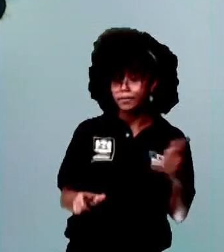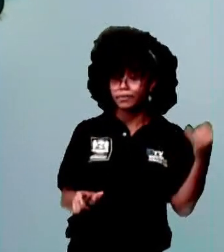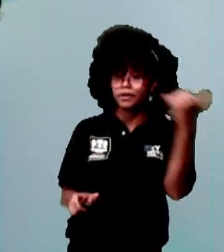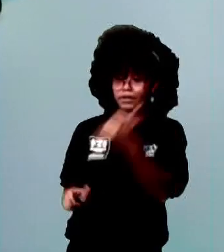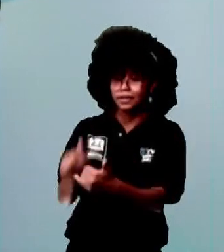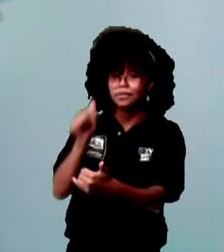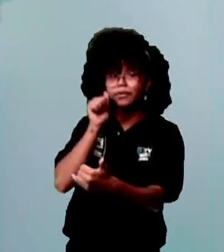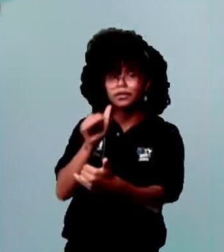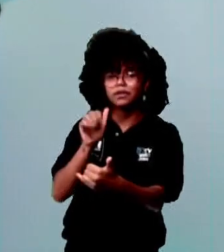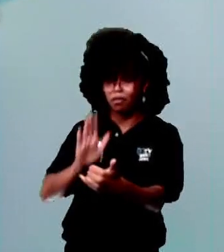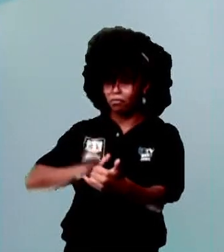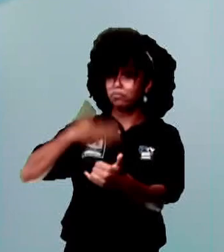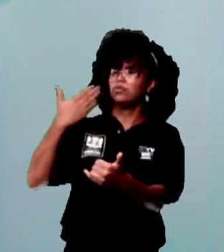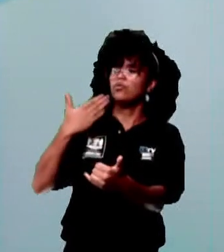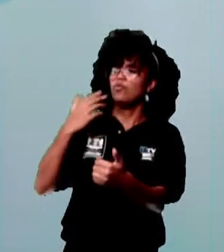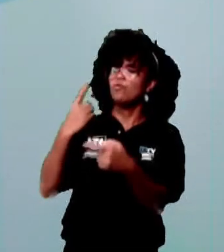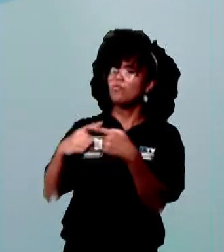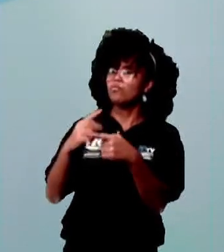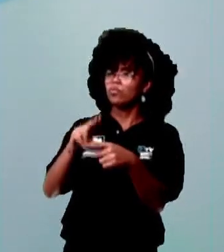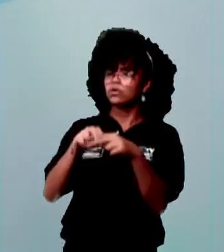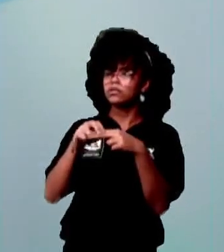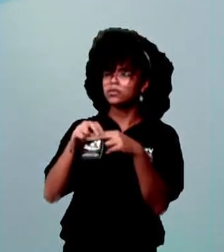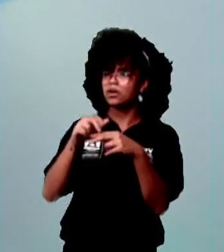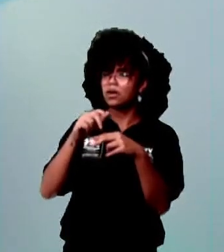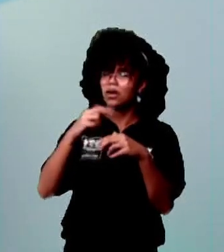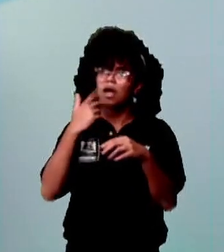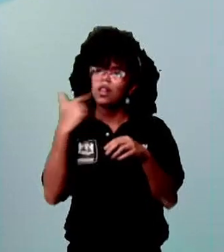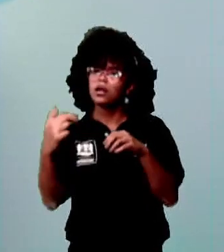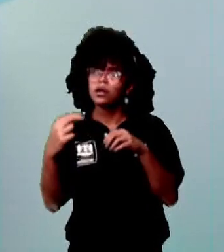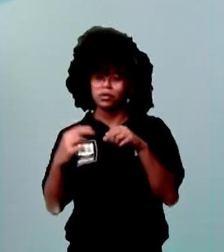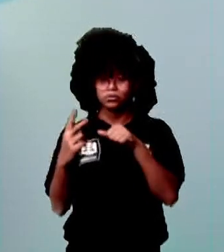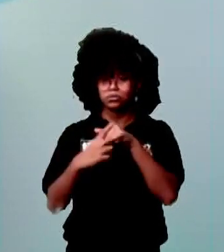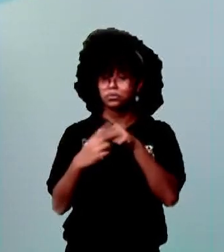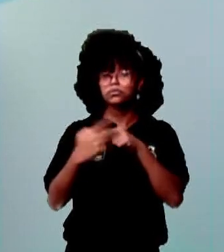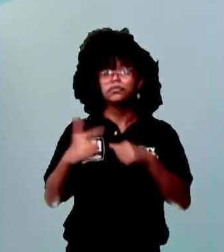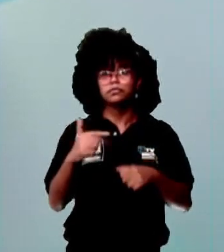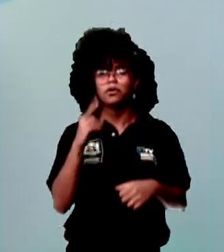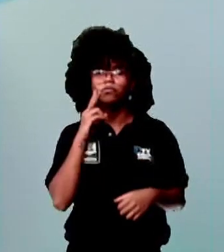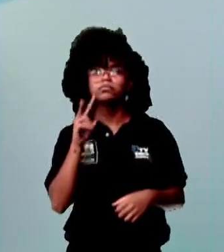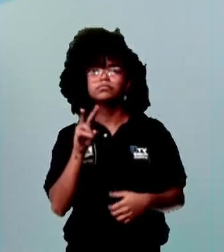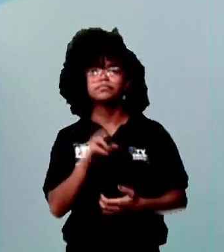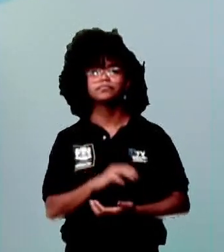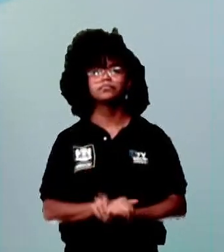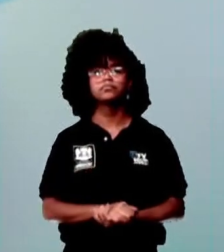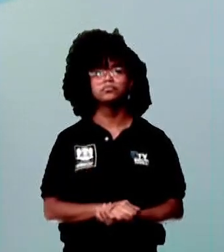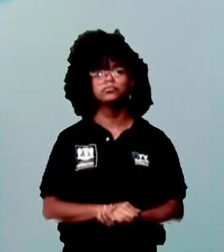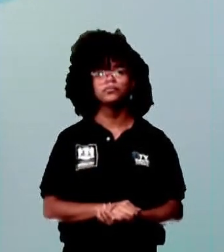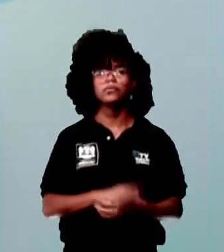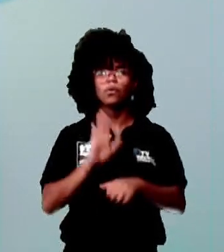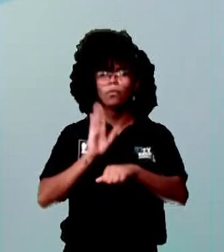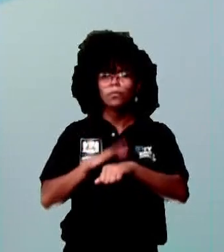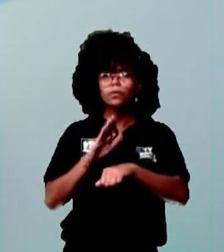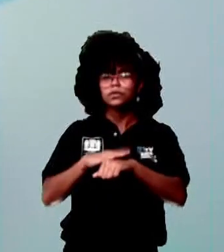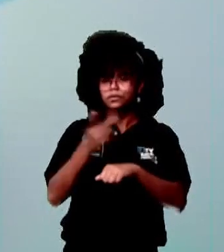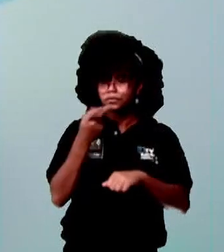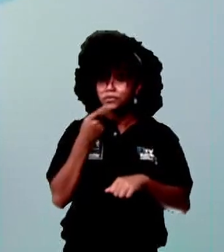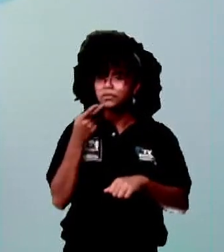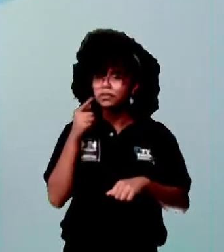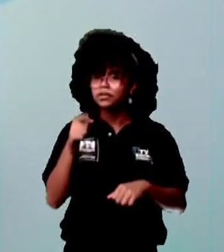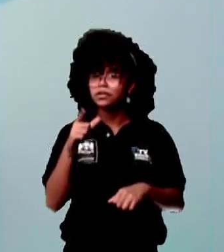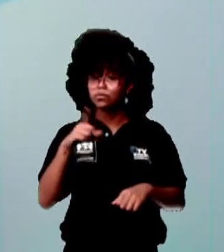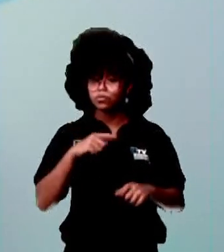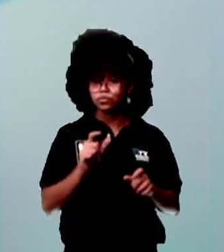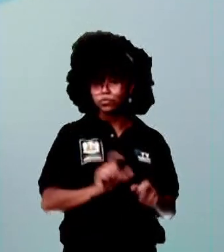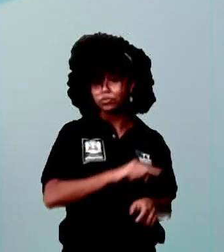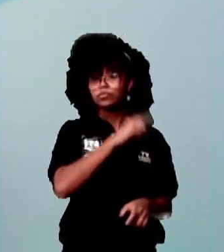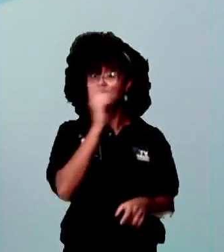pega aí de surpresa pela linguagem não verbal que nós observamos. No momento em que ele fala isso, no segundo quadro, que